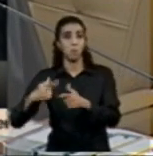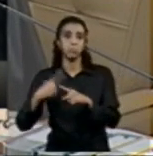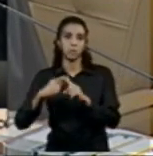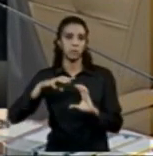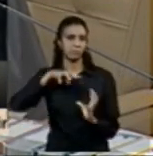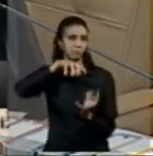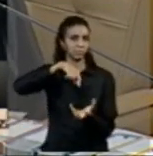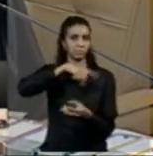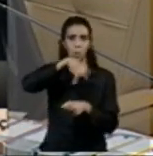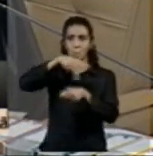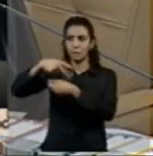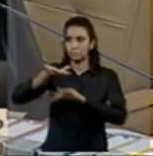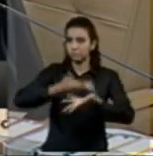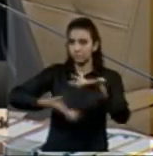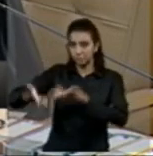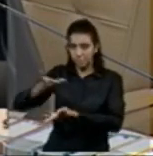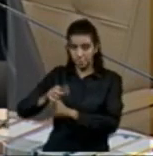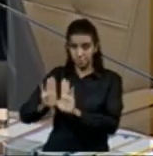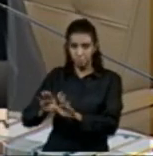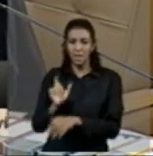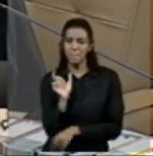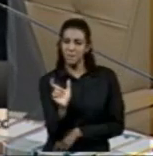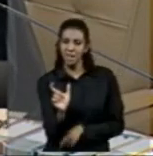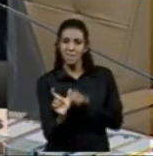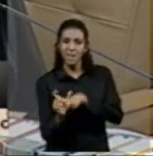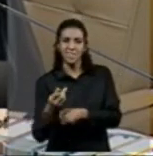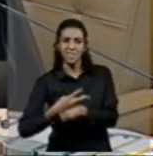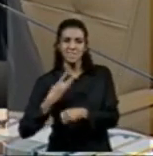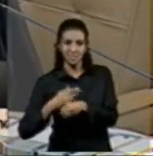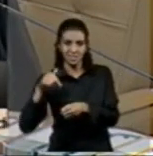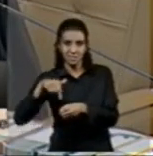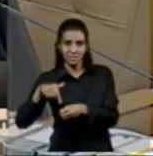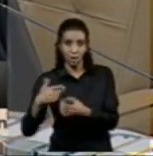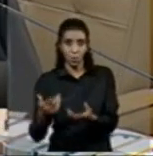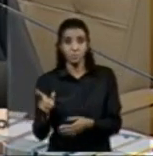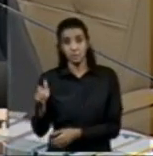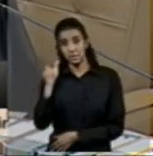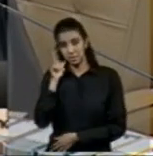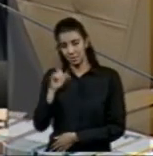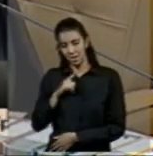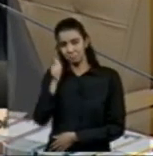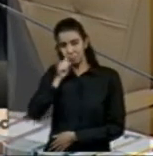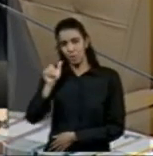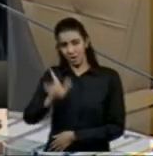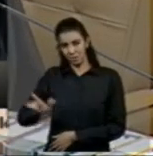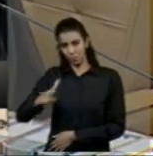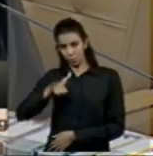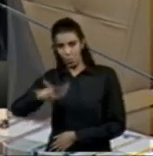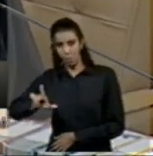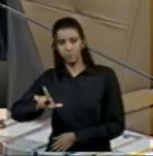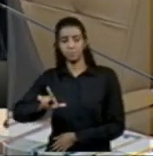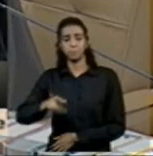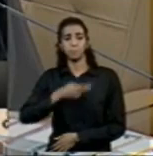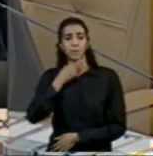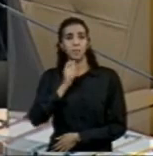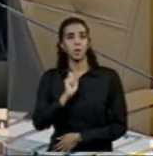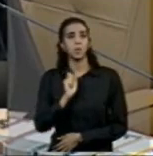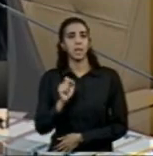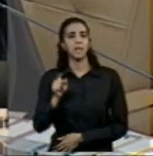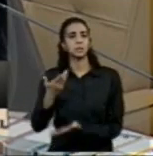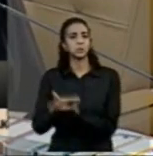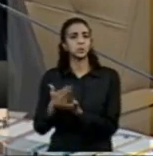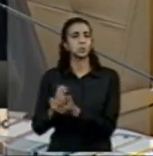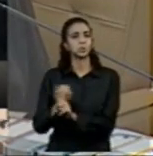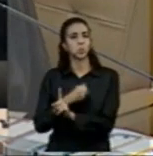globalizado. Essa expressão terceirização, segundo Paula Marcelino e Sávio Cavalcante,